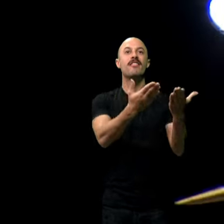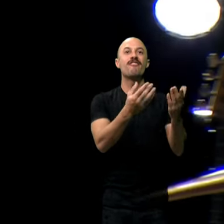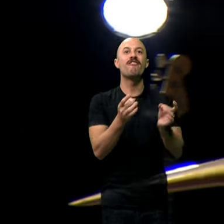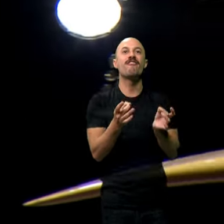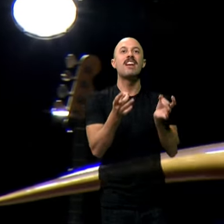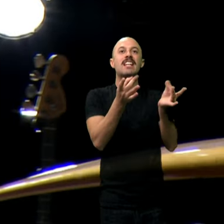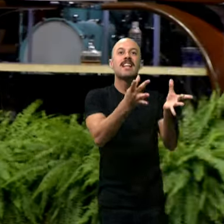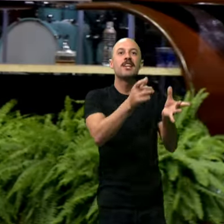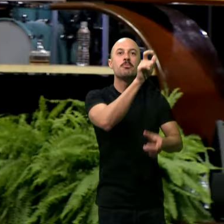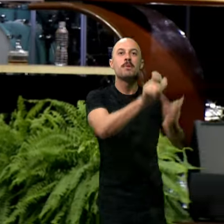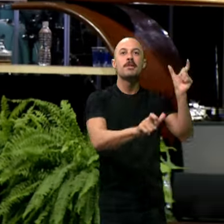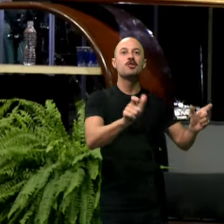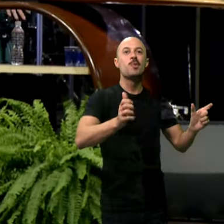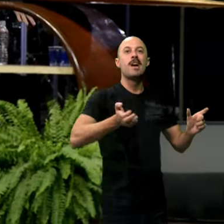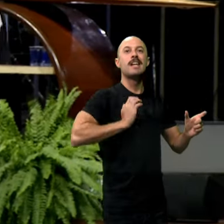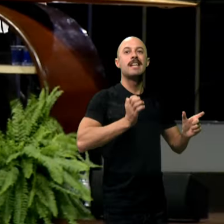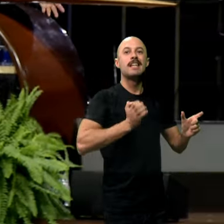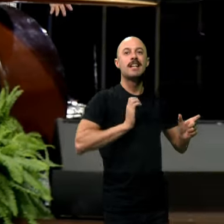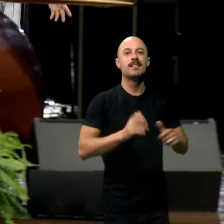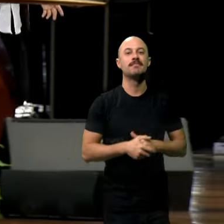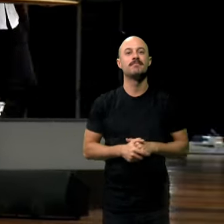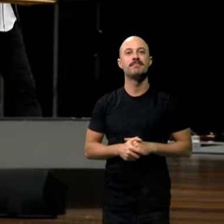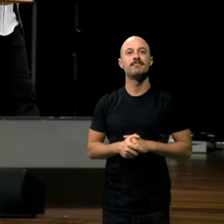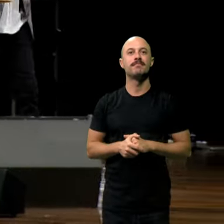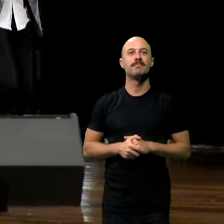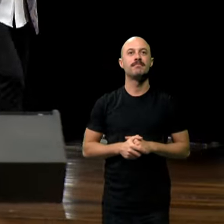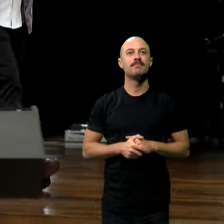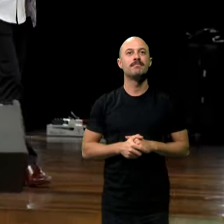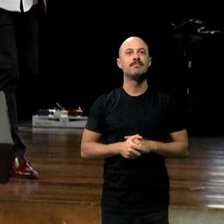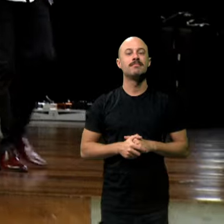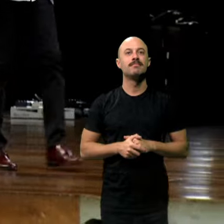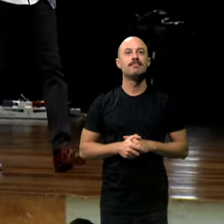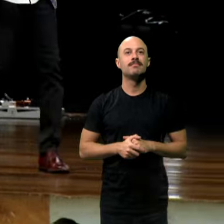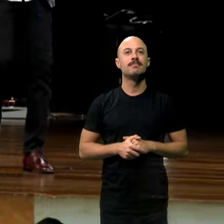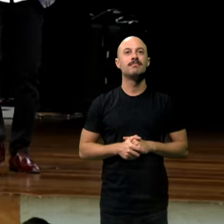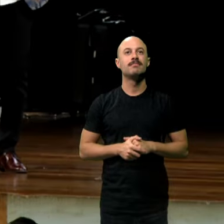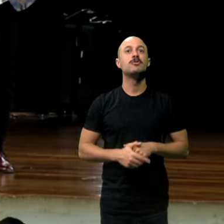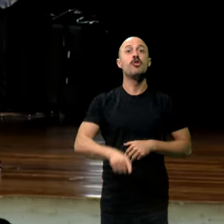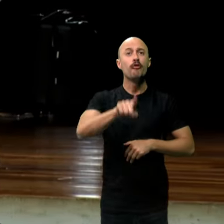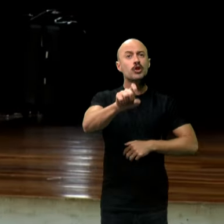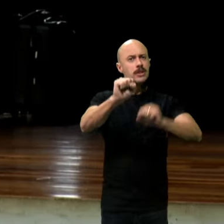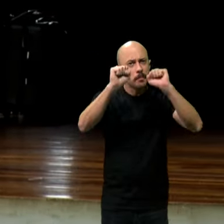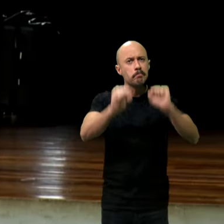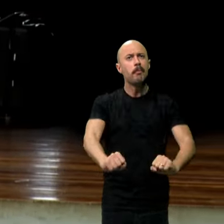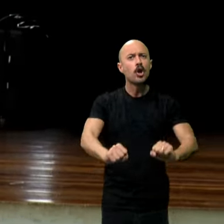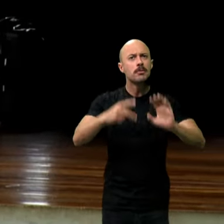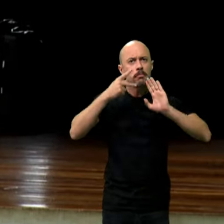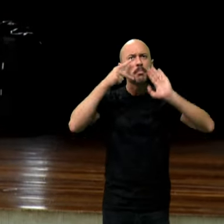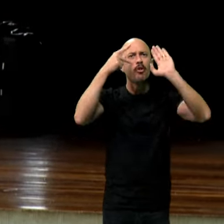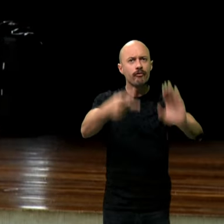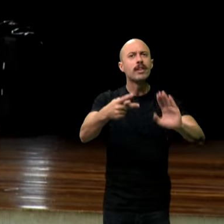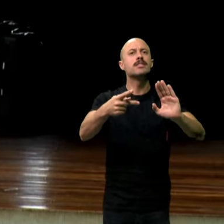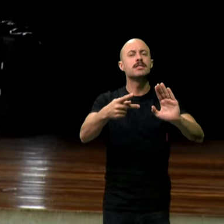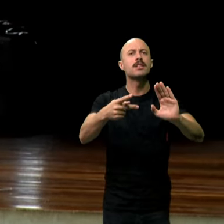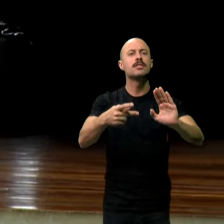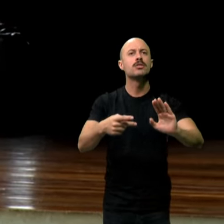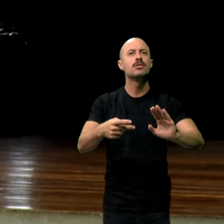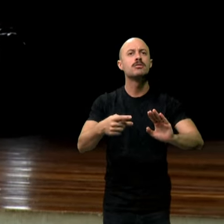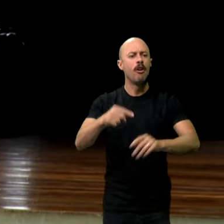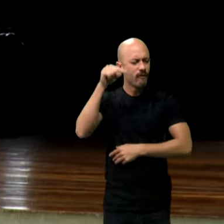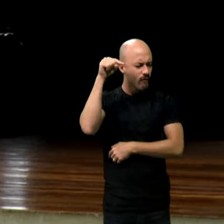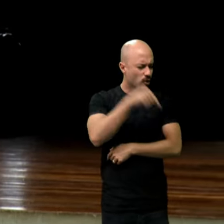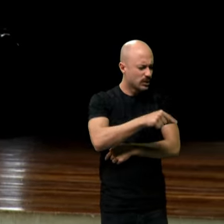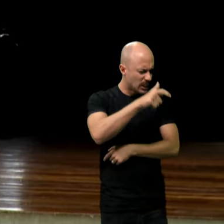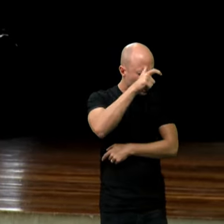Não, você não entendeu. Eu não estou falando do Davi. Eu estou dizendo que você profetize. Diga, sofra diabo.